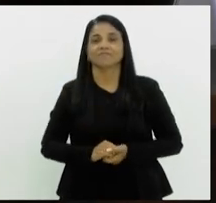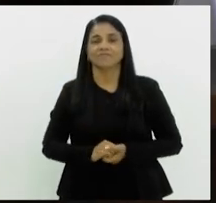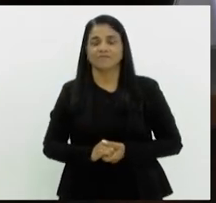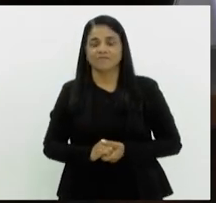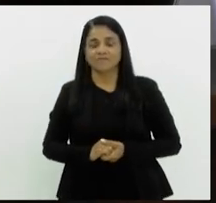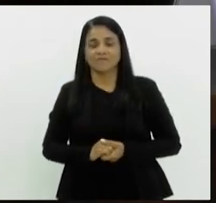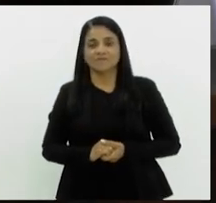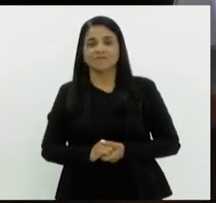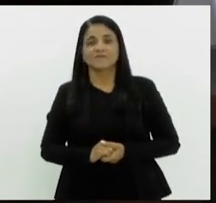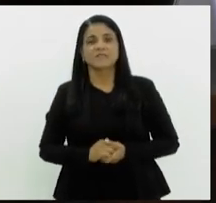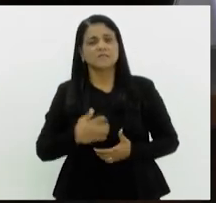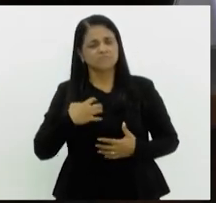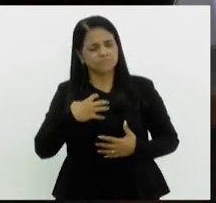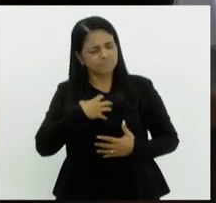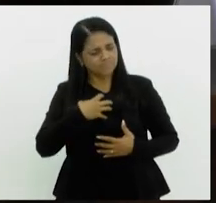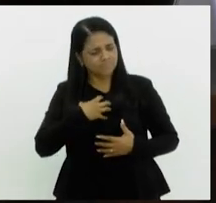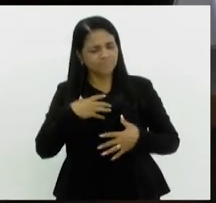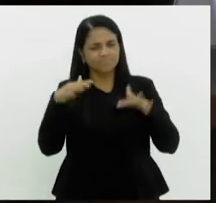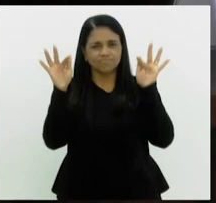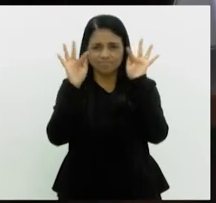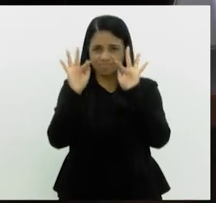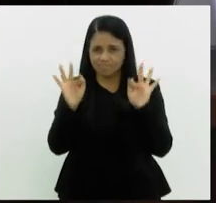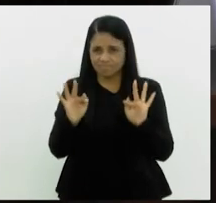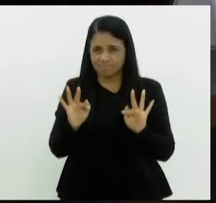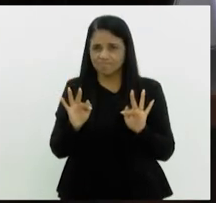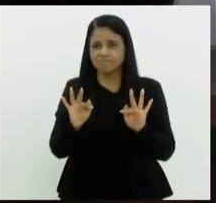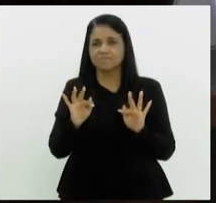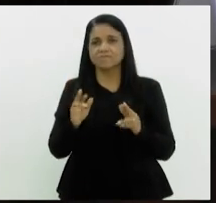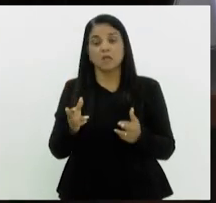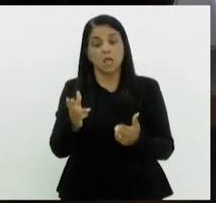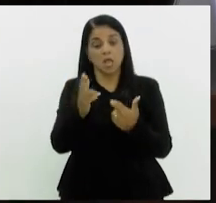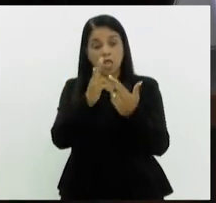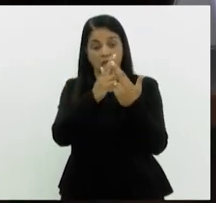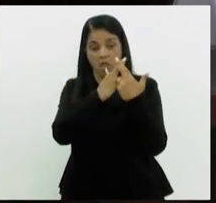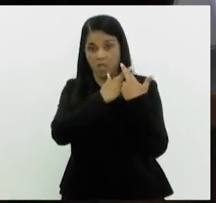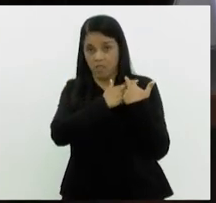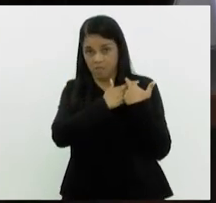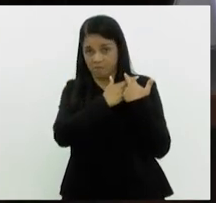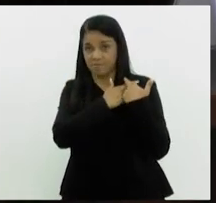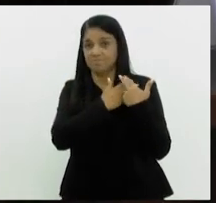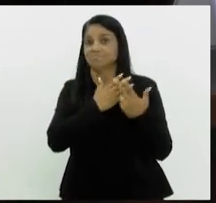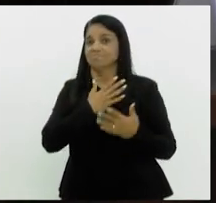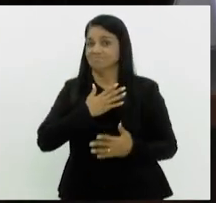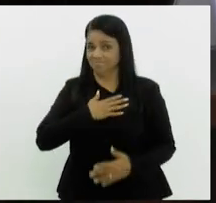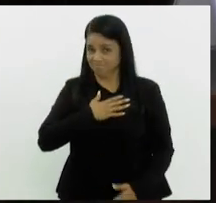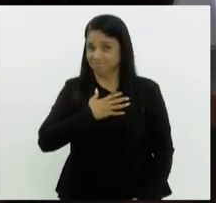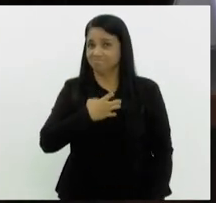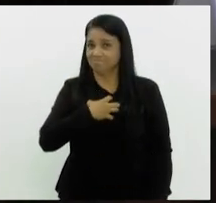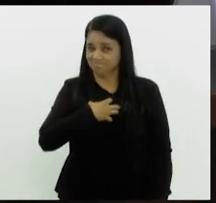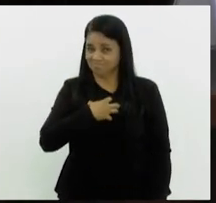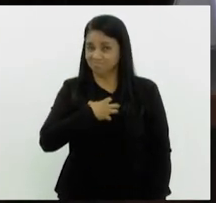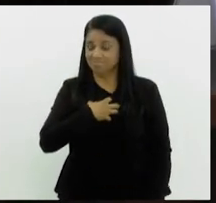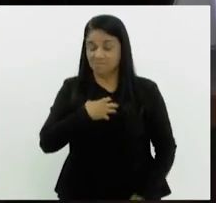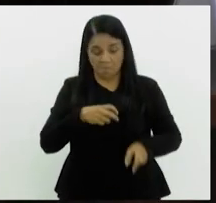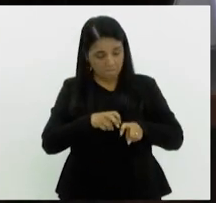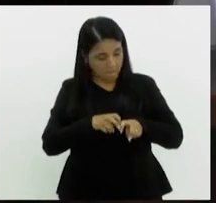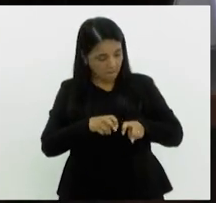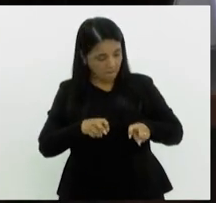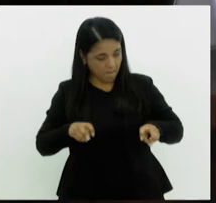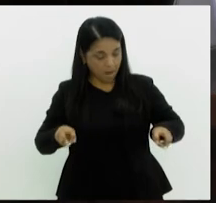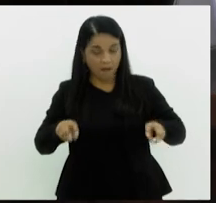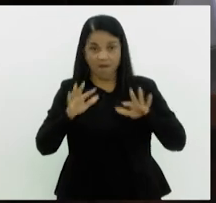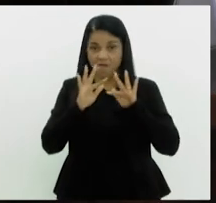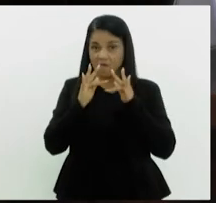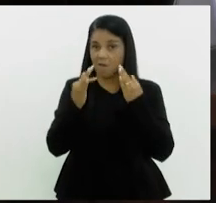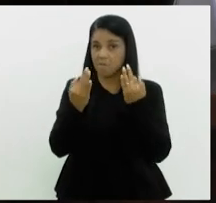E dizer que eu estou muito feliz e, ao mesmo tempo, com a grande responsabilidade de fazer parte de uma mesa, né, com a